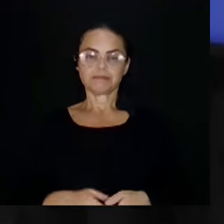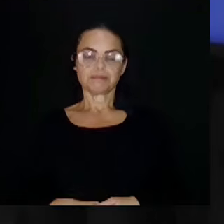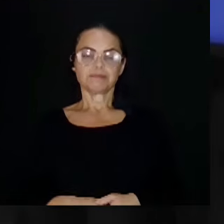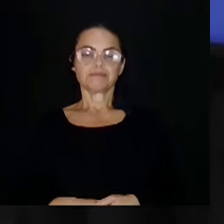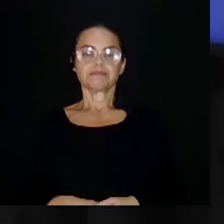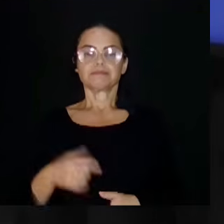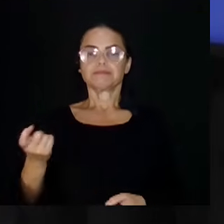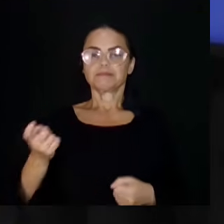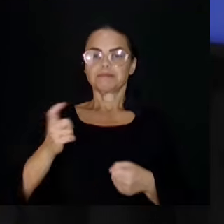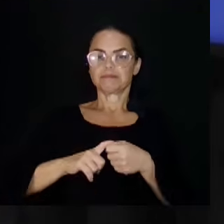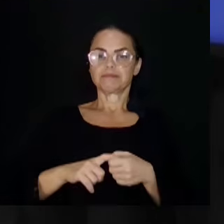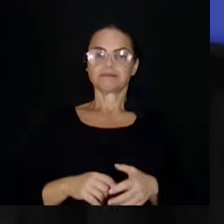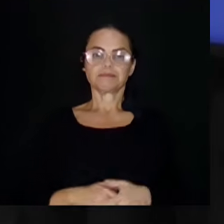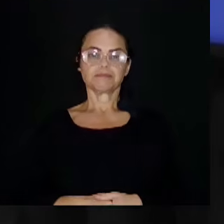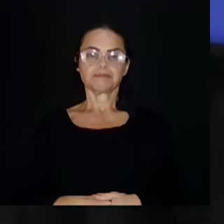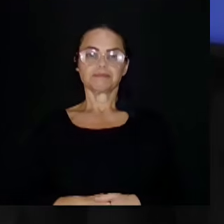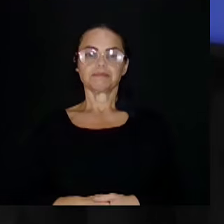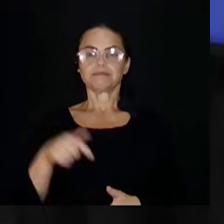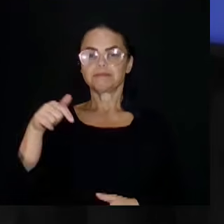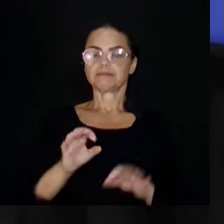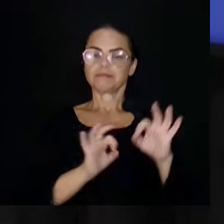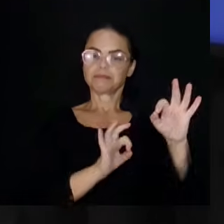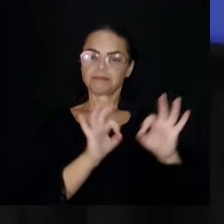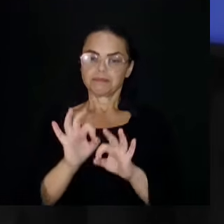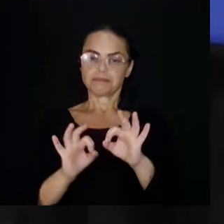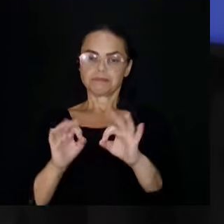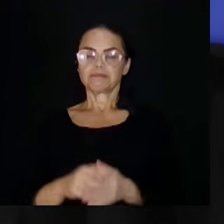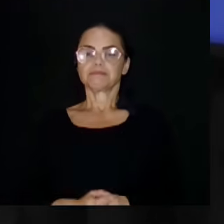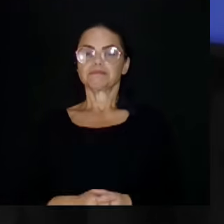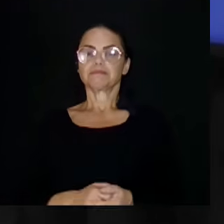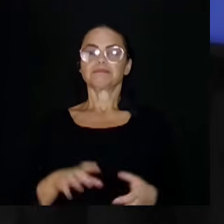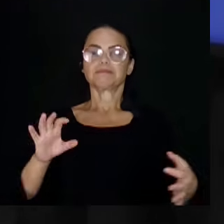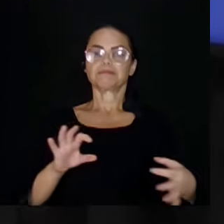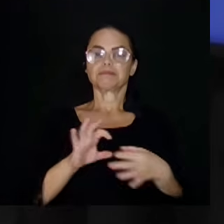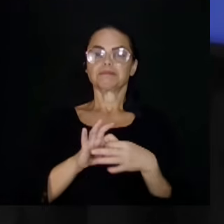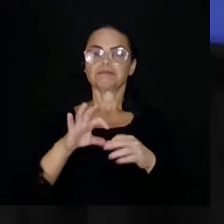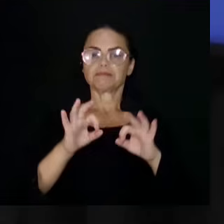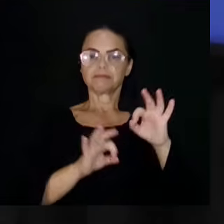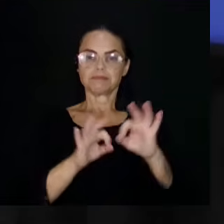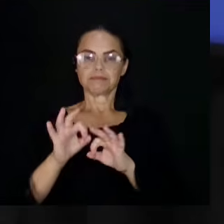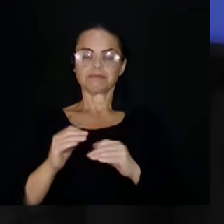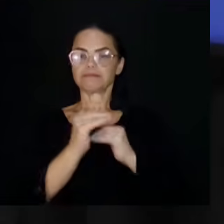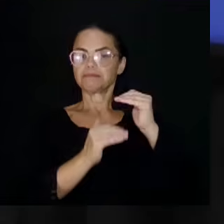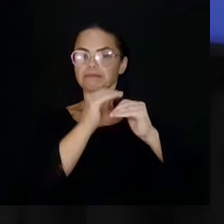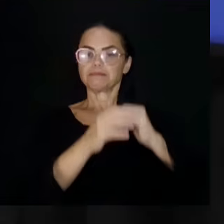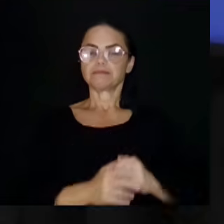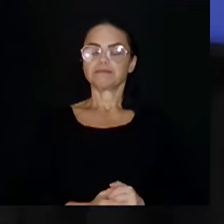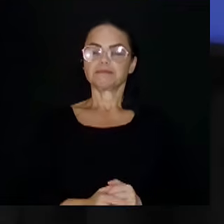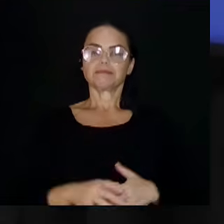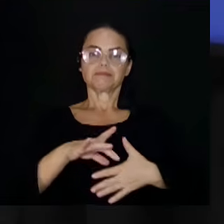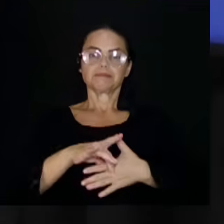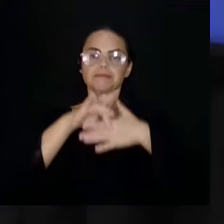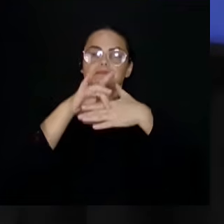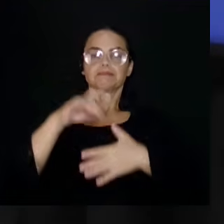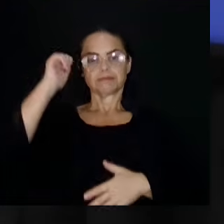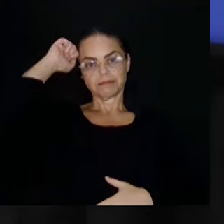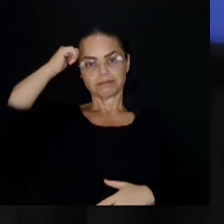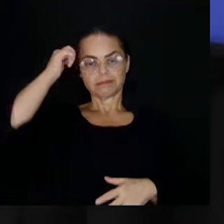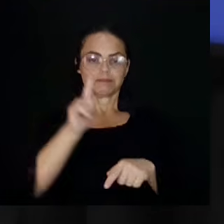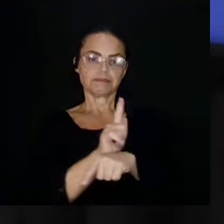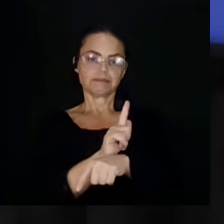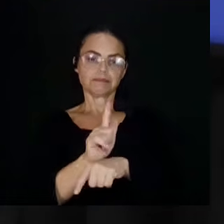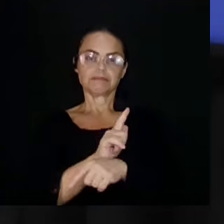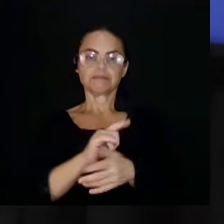descrição, esse é um projeto que integra o Programa de Desenvolvimento de Lideranças Negras na Gestão da Secretaria